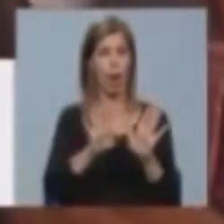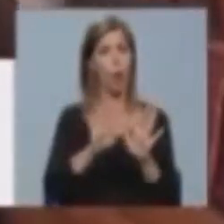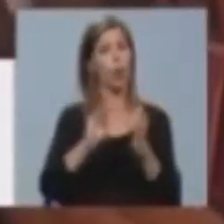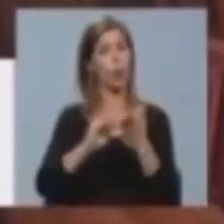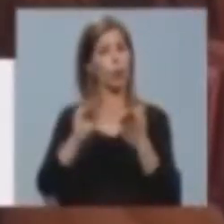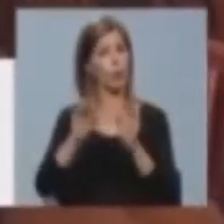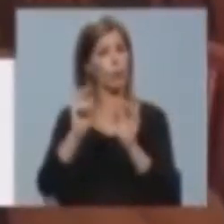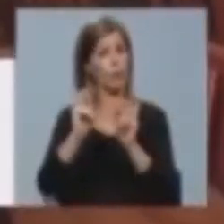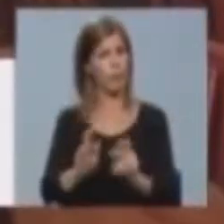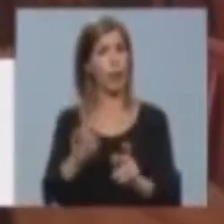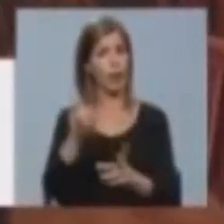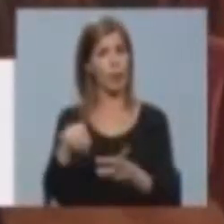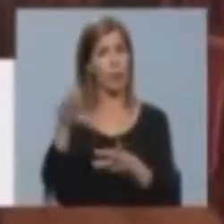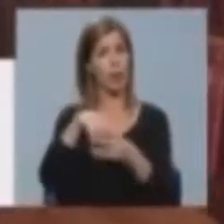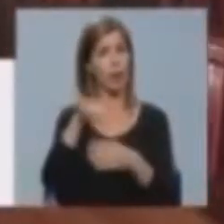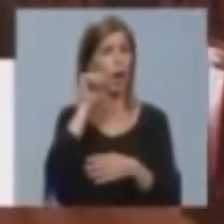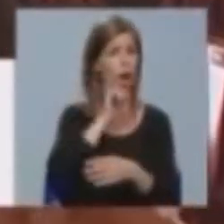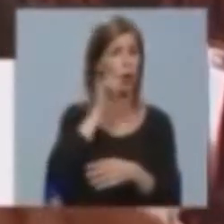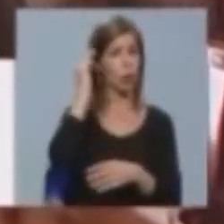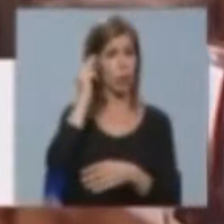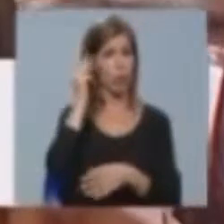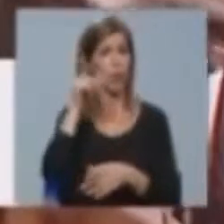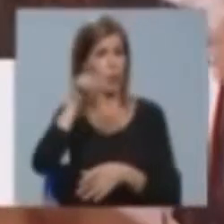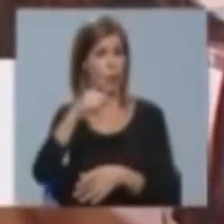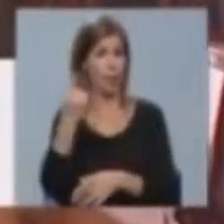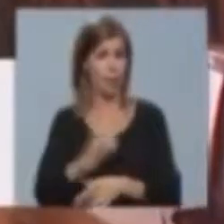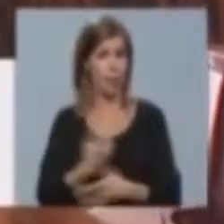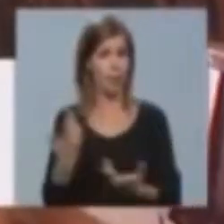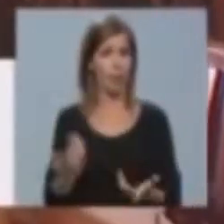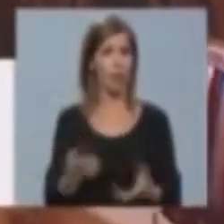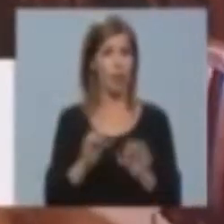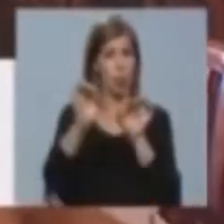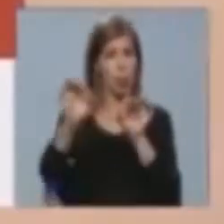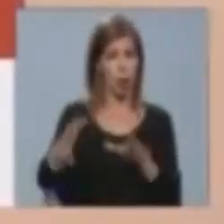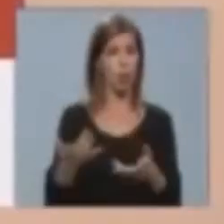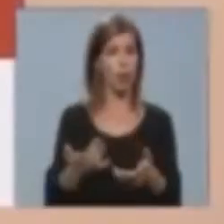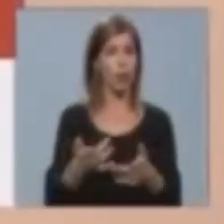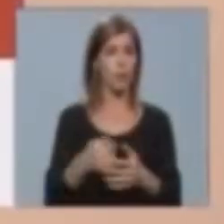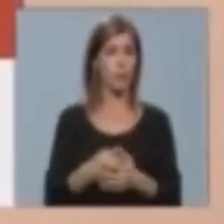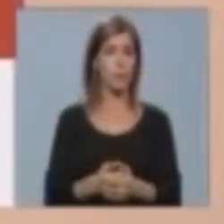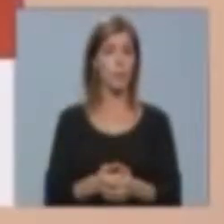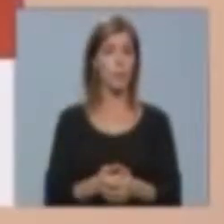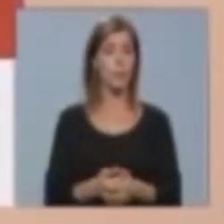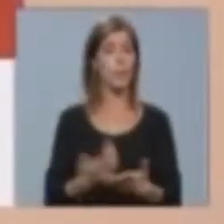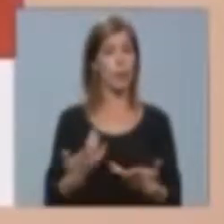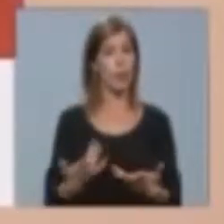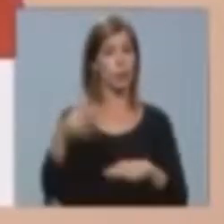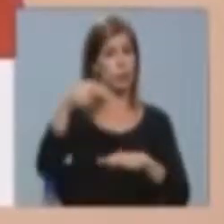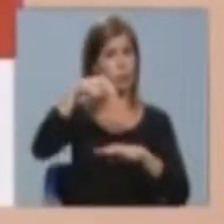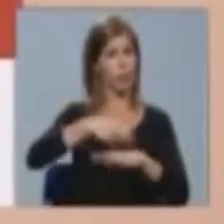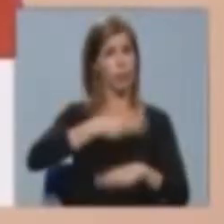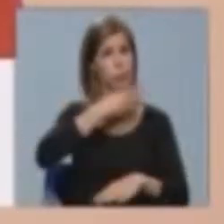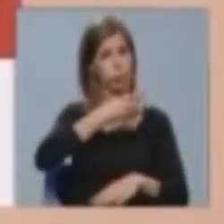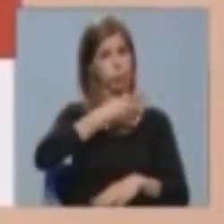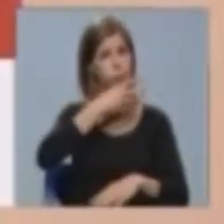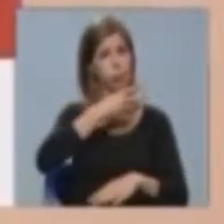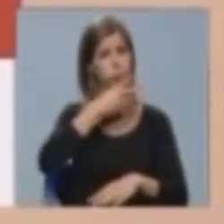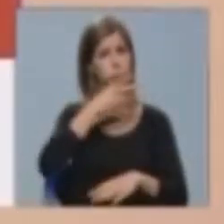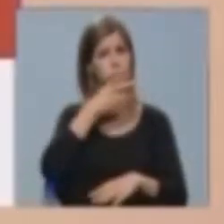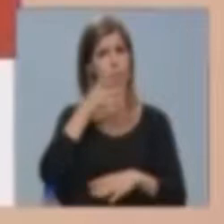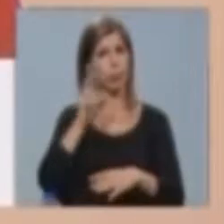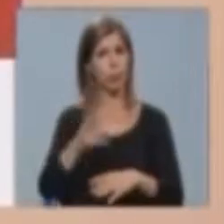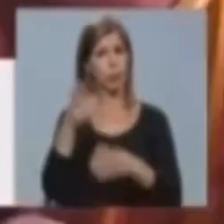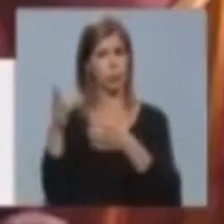regiões autónomas da Madeira e dos Açores e, portanto, caminharemos neste sentido. Presente nas manifestações das duas grandes